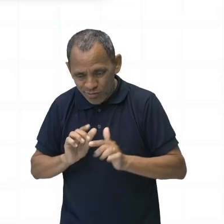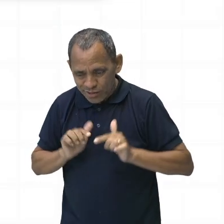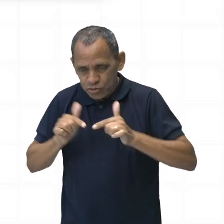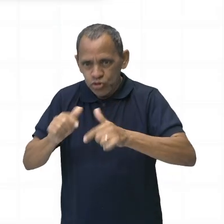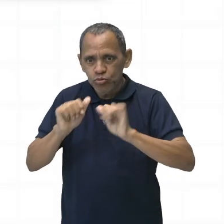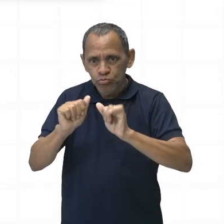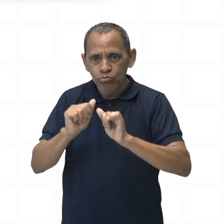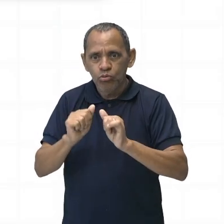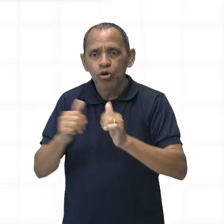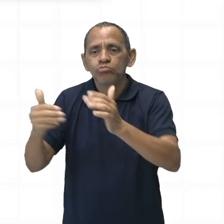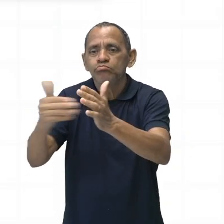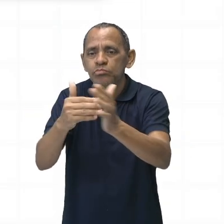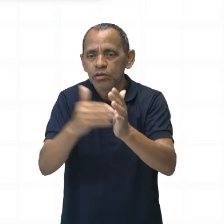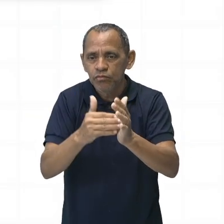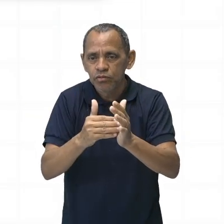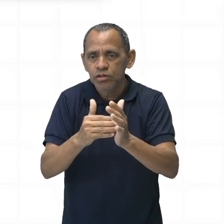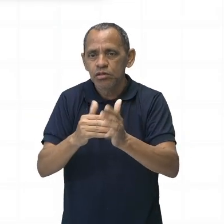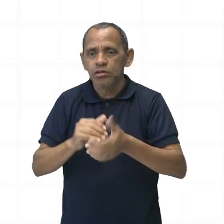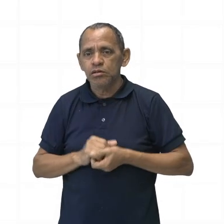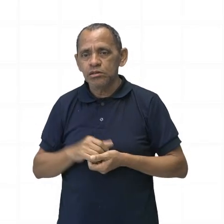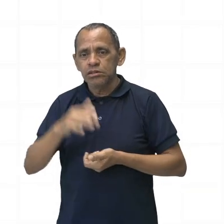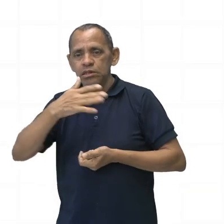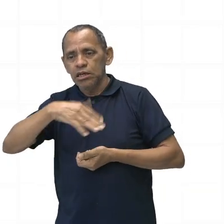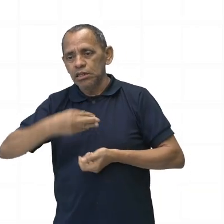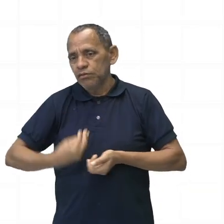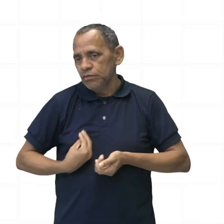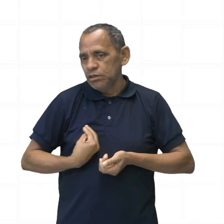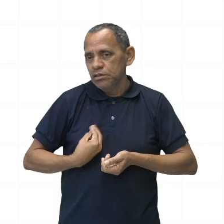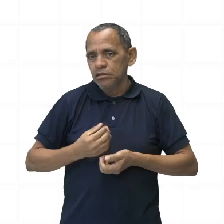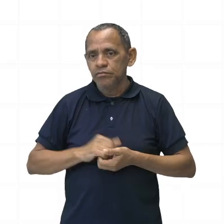interdisciplinar, né, ela